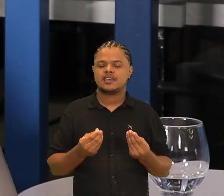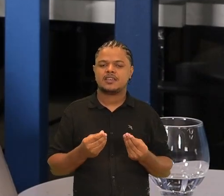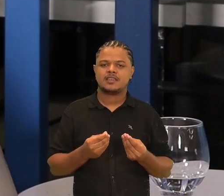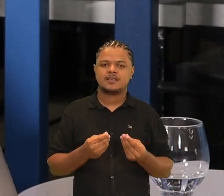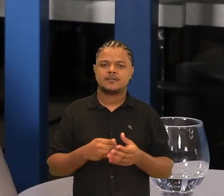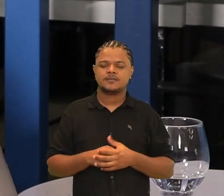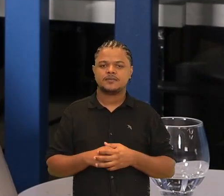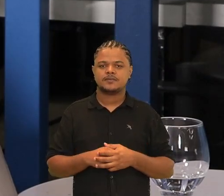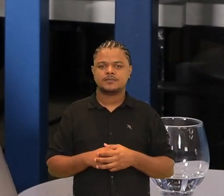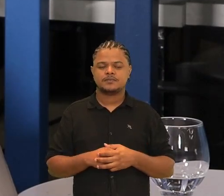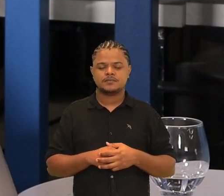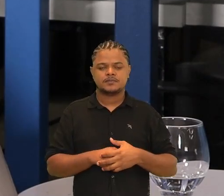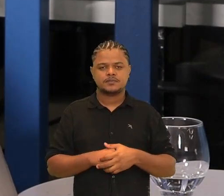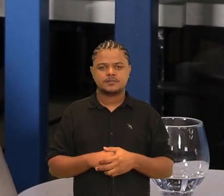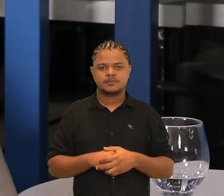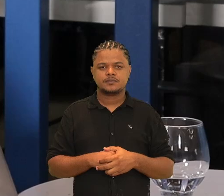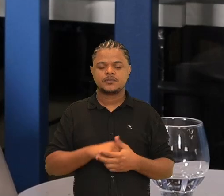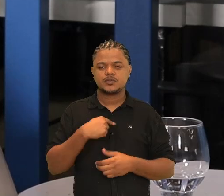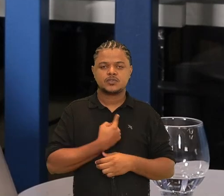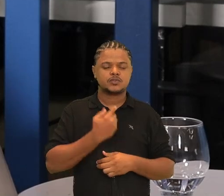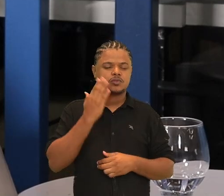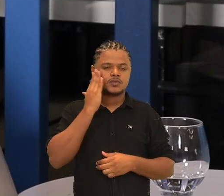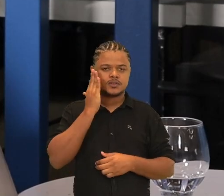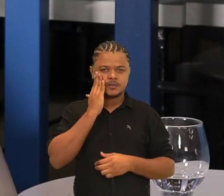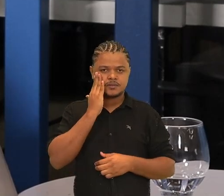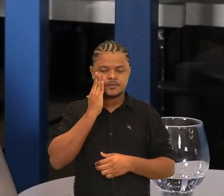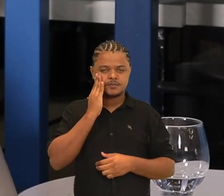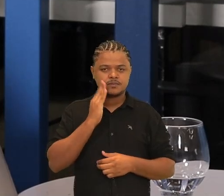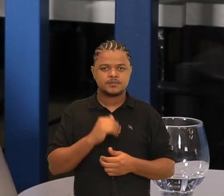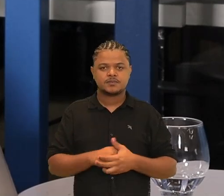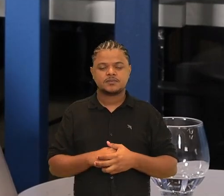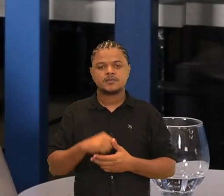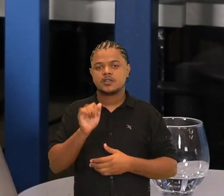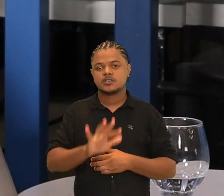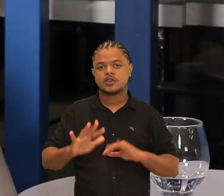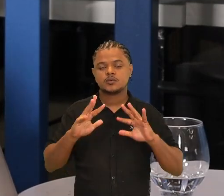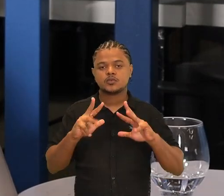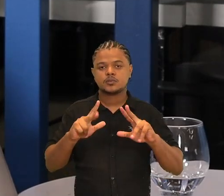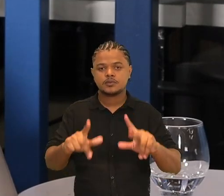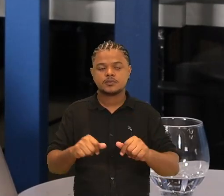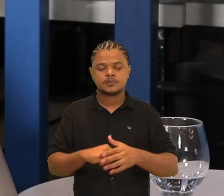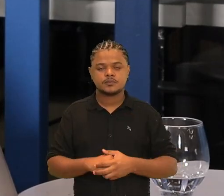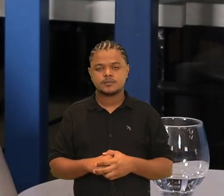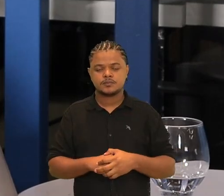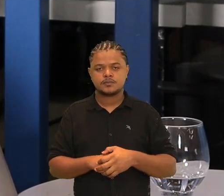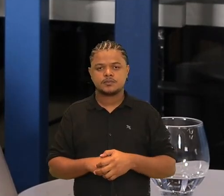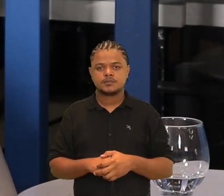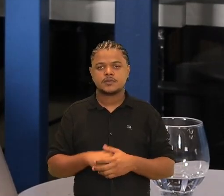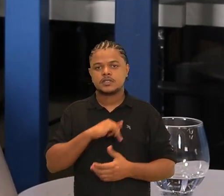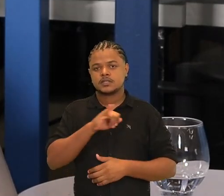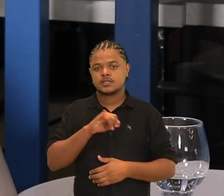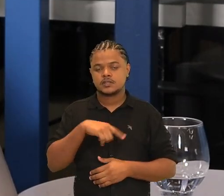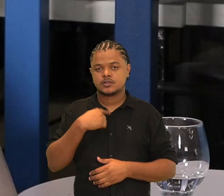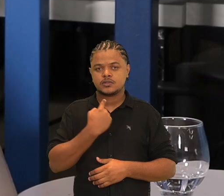vida é os pais irem primeiro, né? E a gente sabe que a morte é real para todo mundo, né? A gente só não quer ir. E se a gente